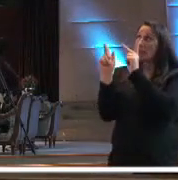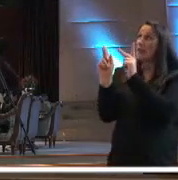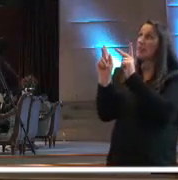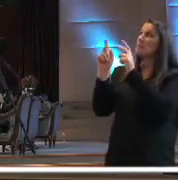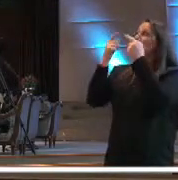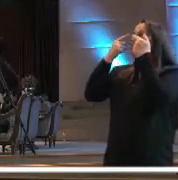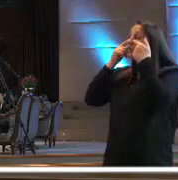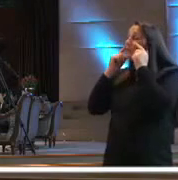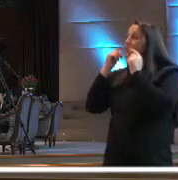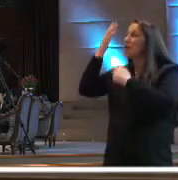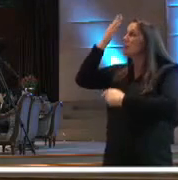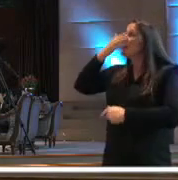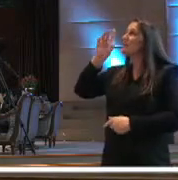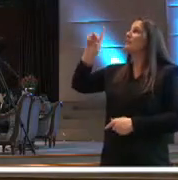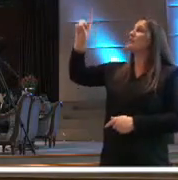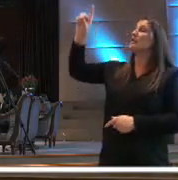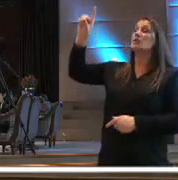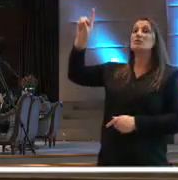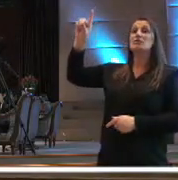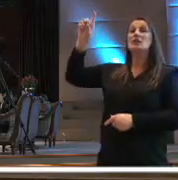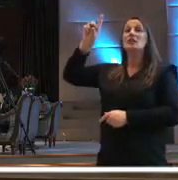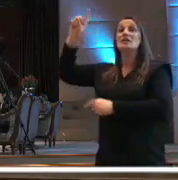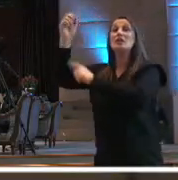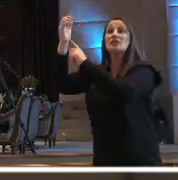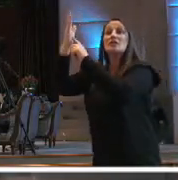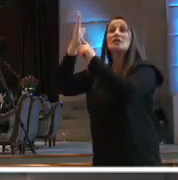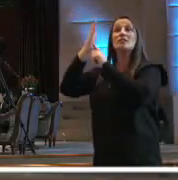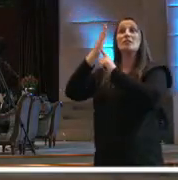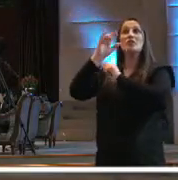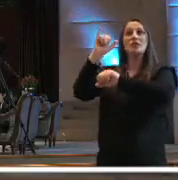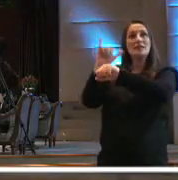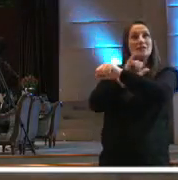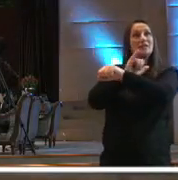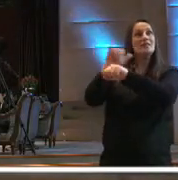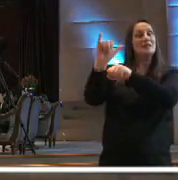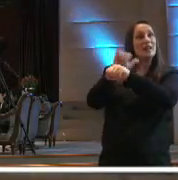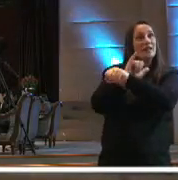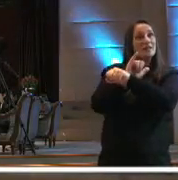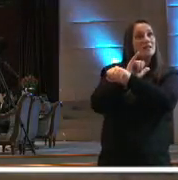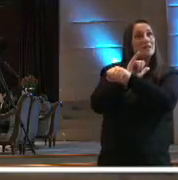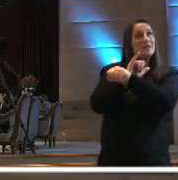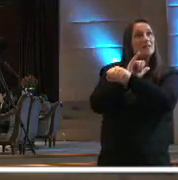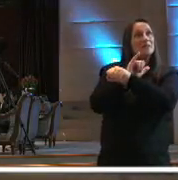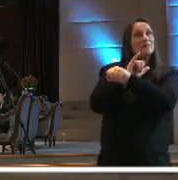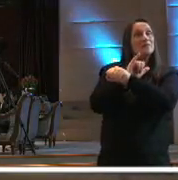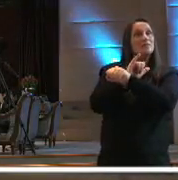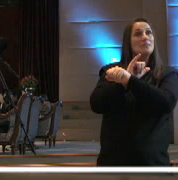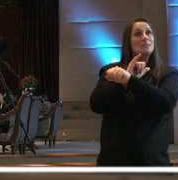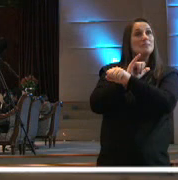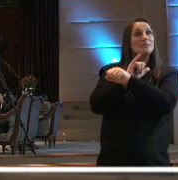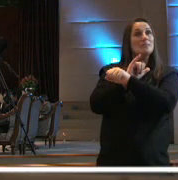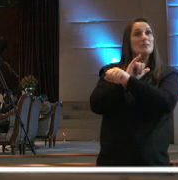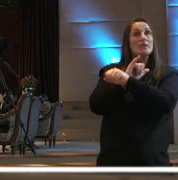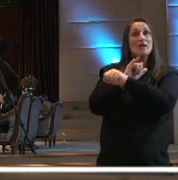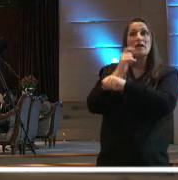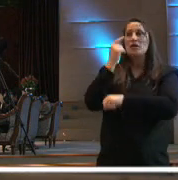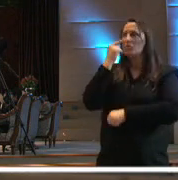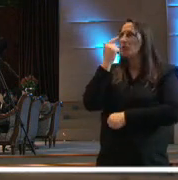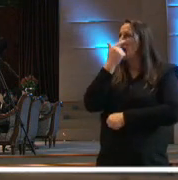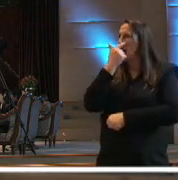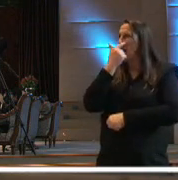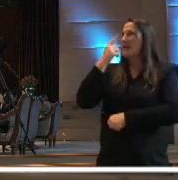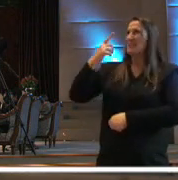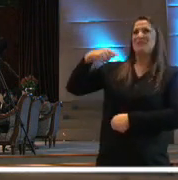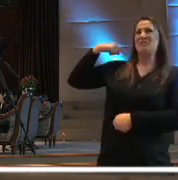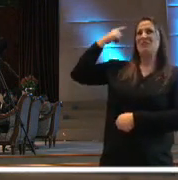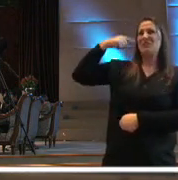clamei, Deus revelou uma estratégia, que aos meus olhos parece uma loucura. Quem vai cair